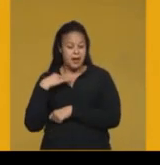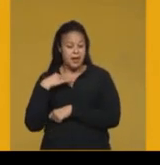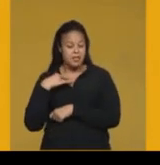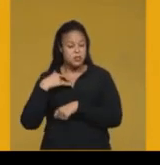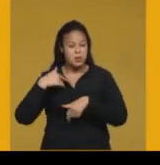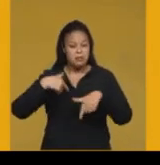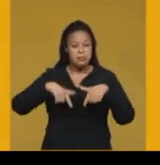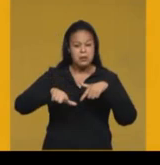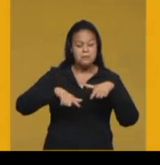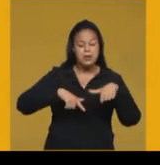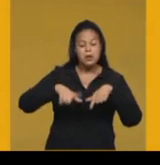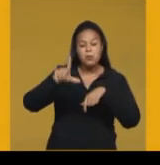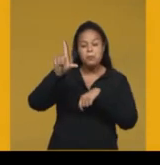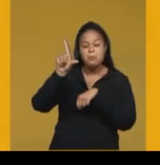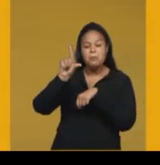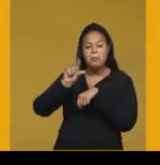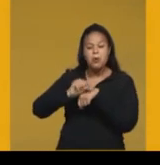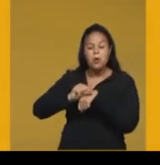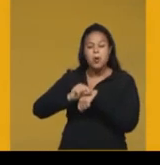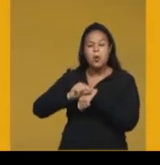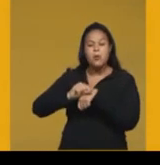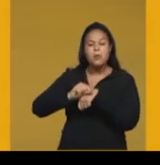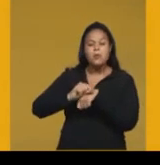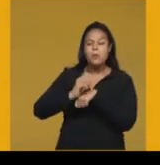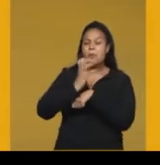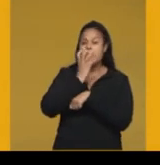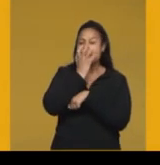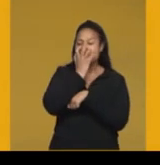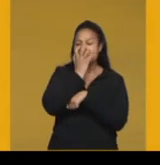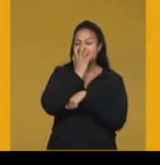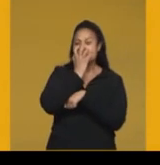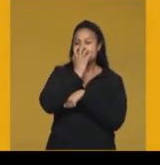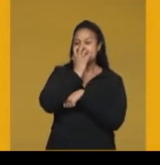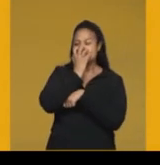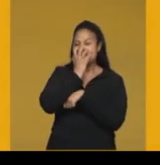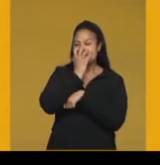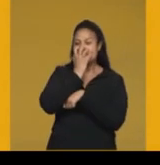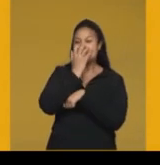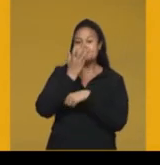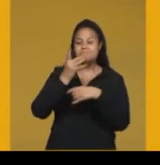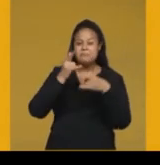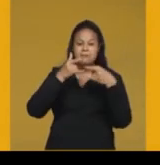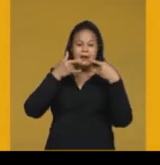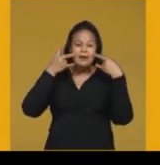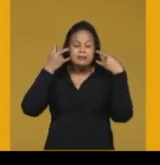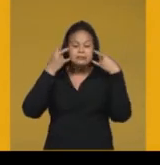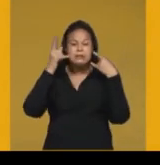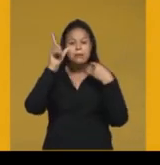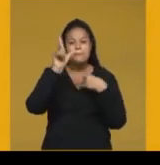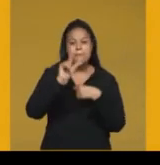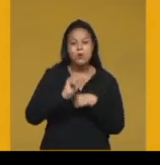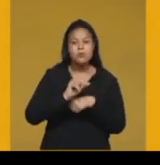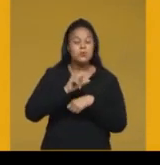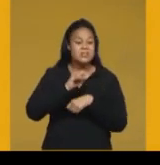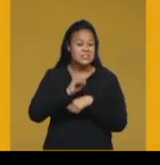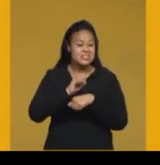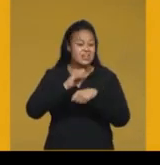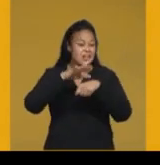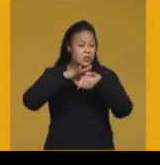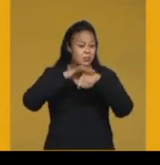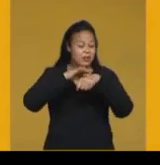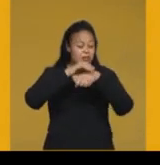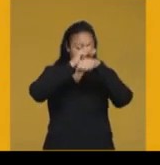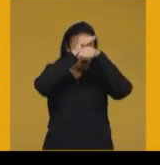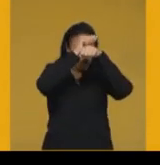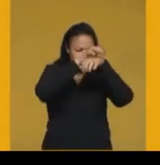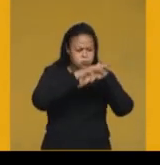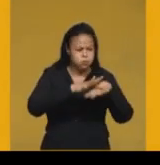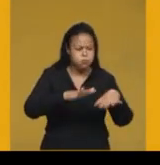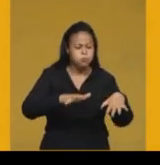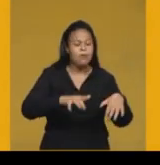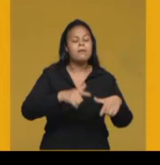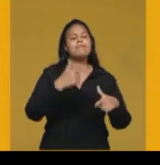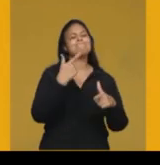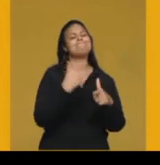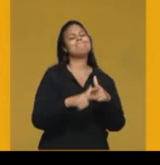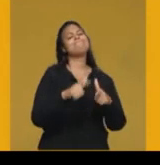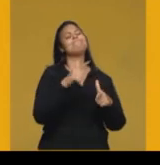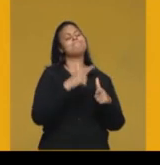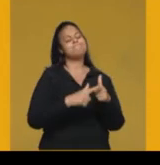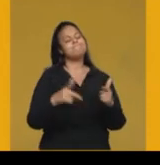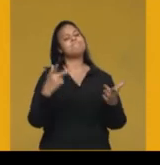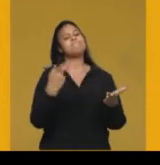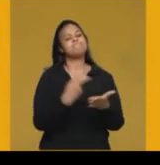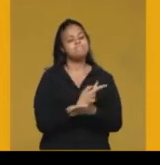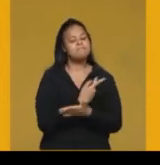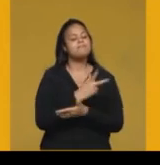Estimamos que, se a doença se propagar por aqui, vai ser uma devastação total, devido às condições